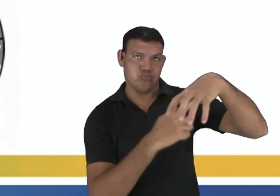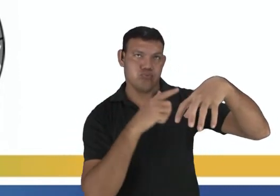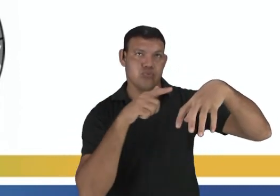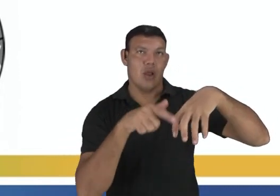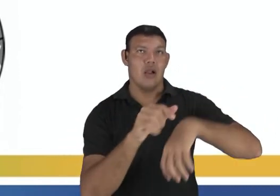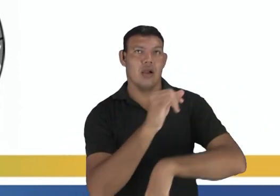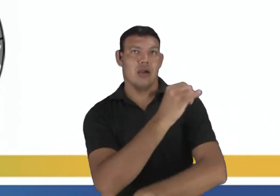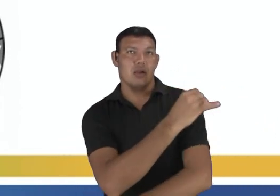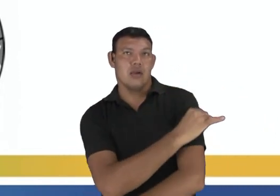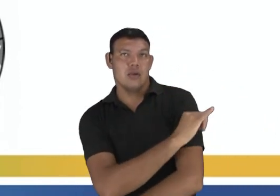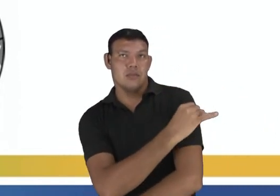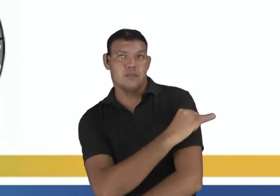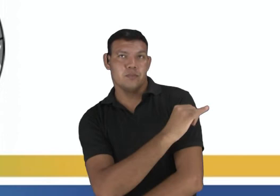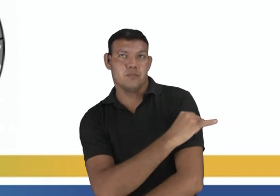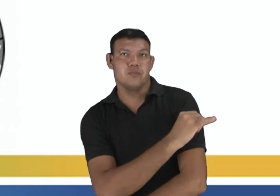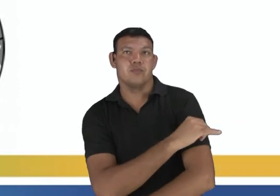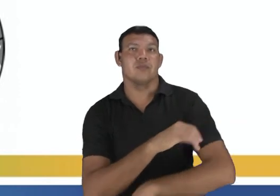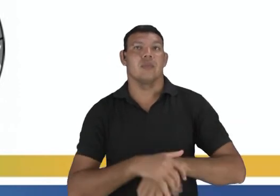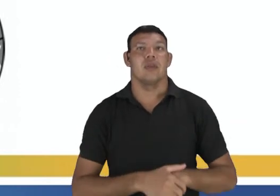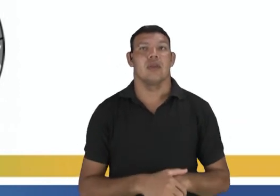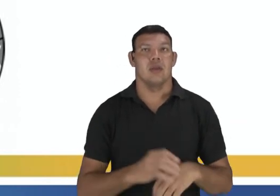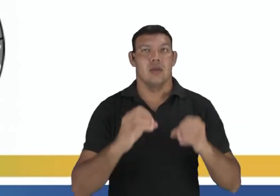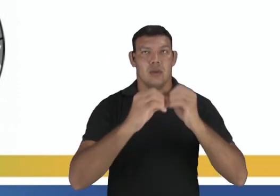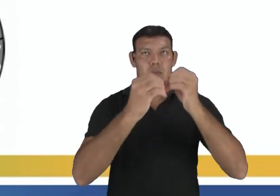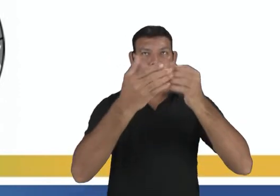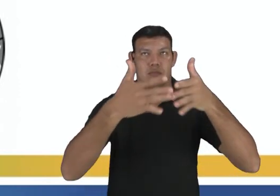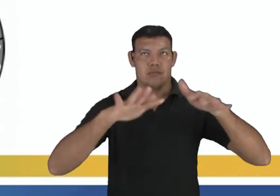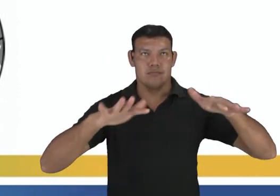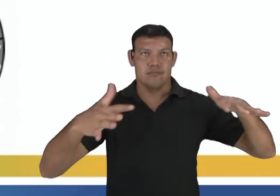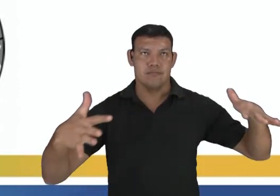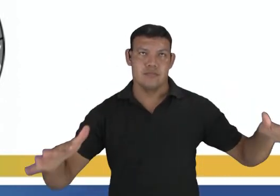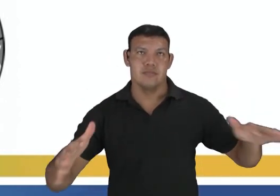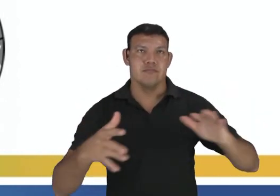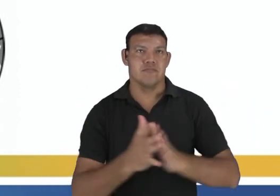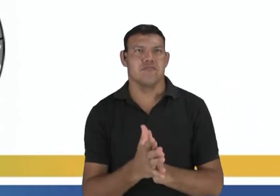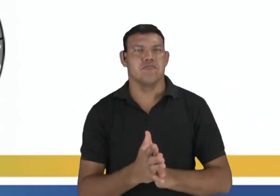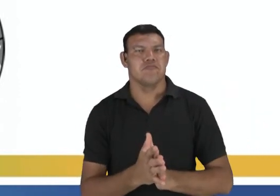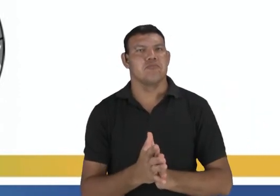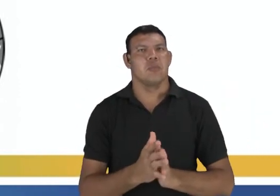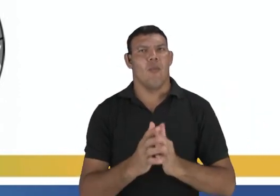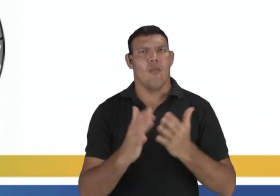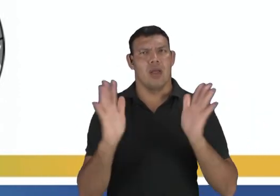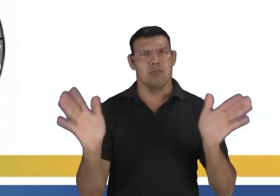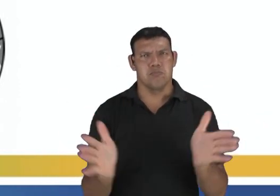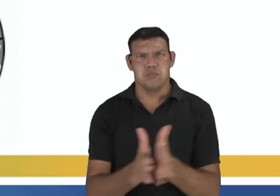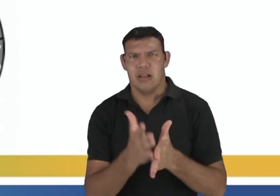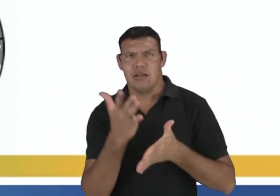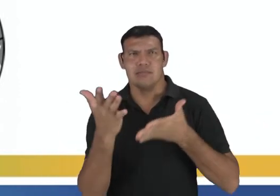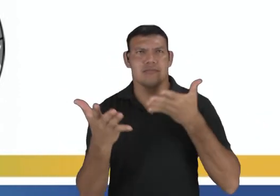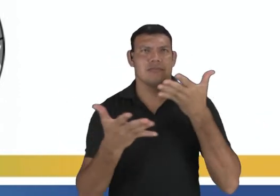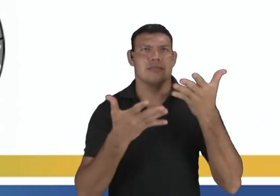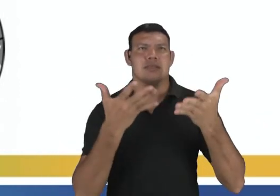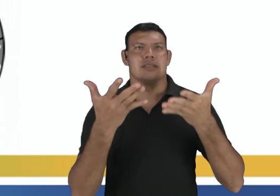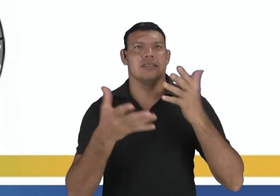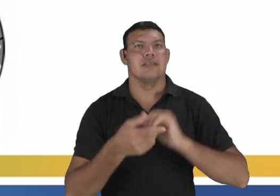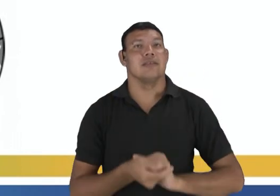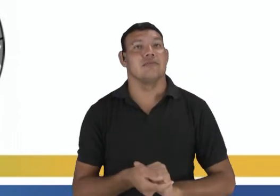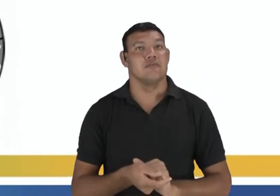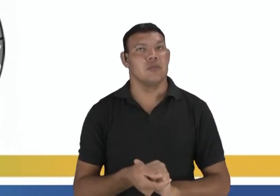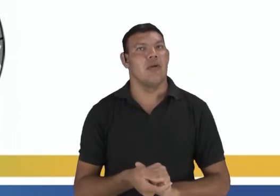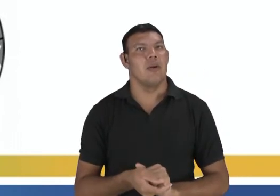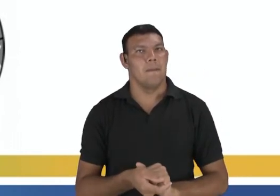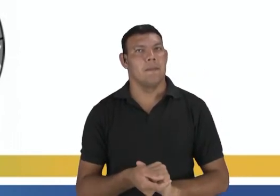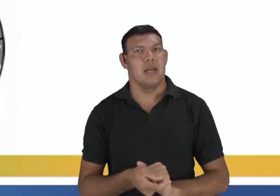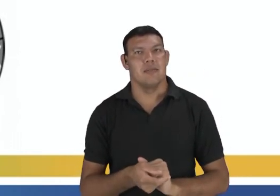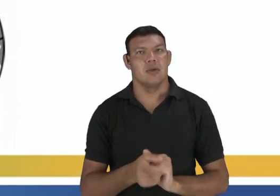fragmentos entrando em ignição devido ao atrito com a atmosfera brilhavam intensamente enquanto cortavam o céu. Mas